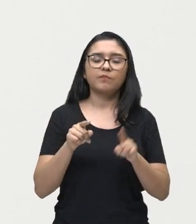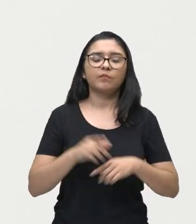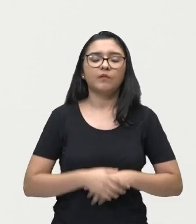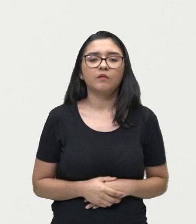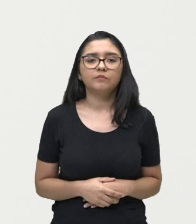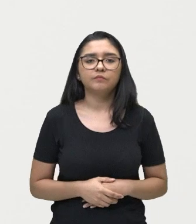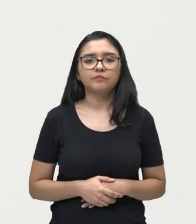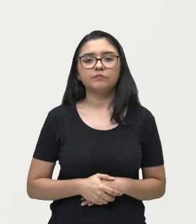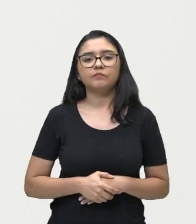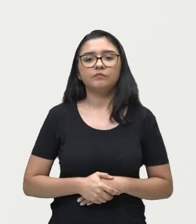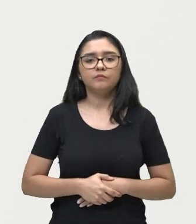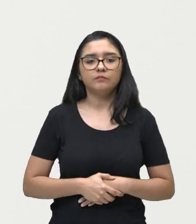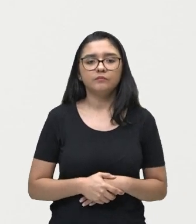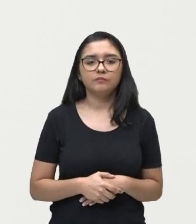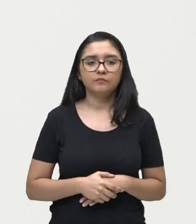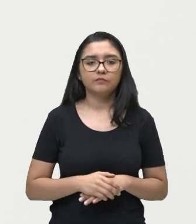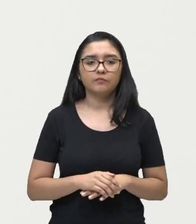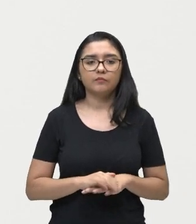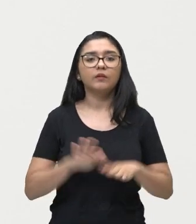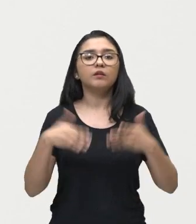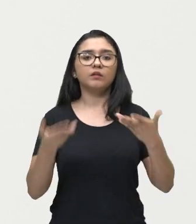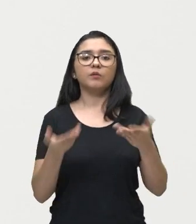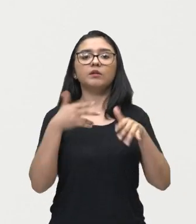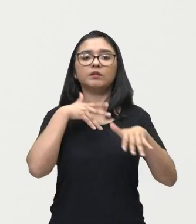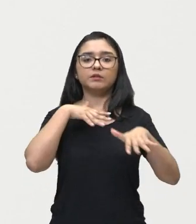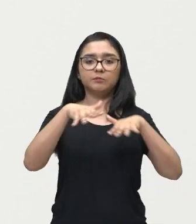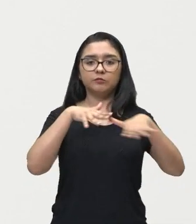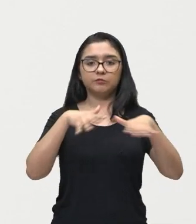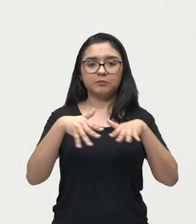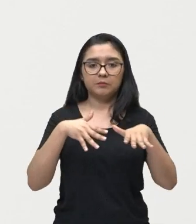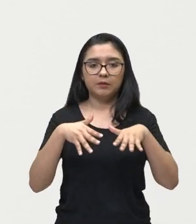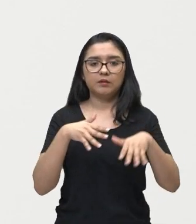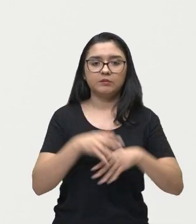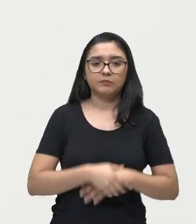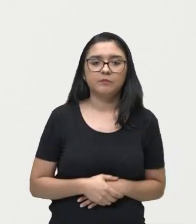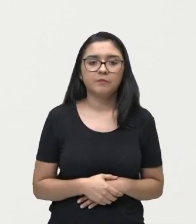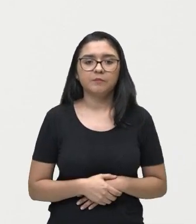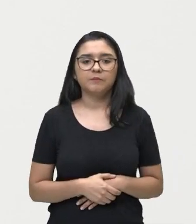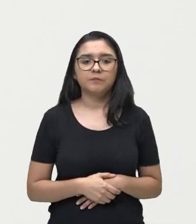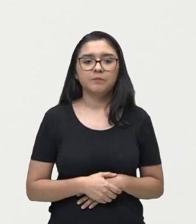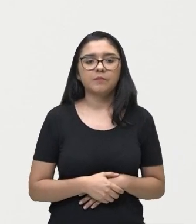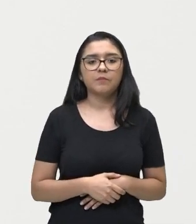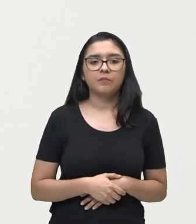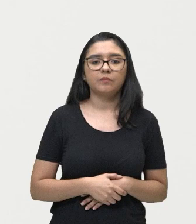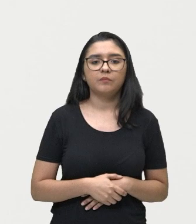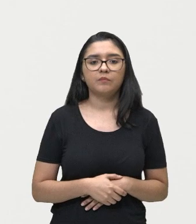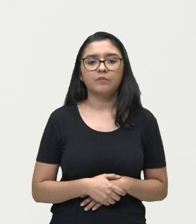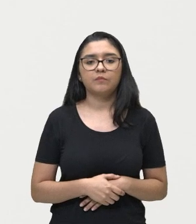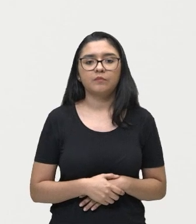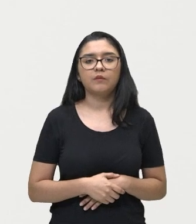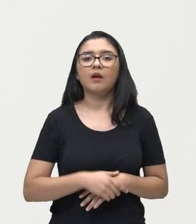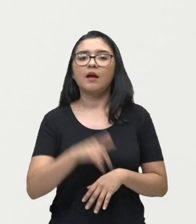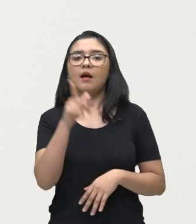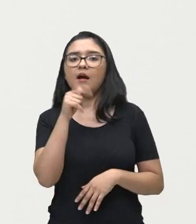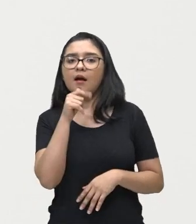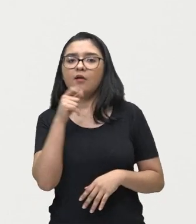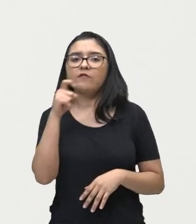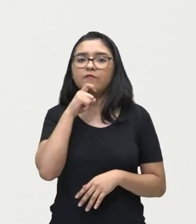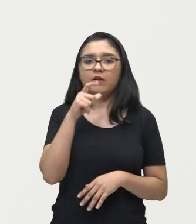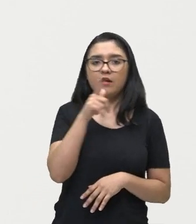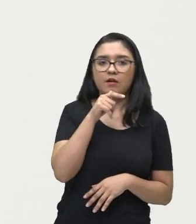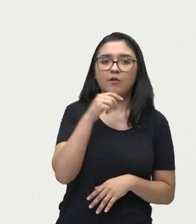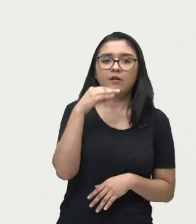a outra desce. E esse movimento aqui, ó, esse movimento é de água quente e